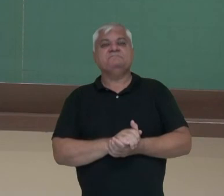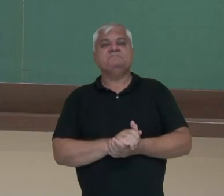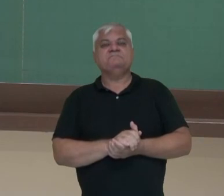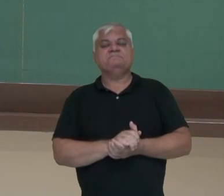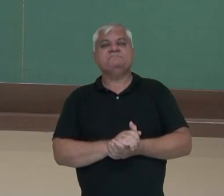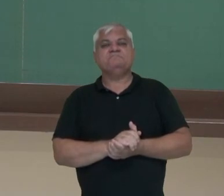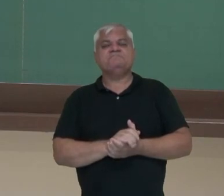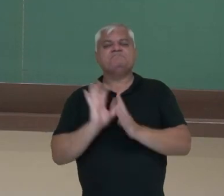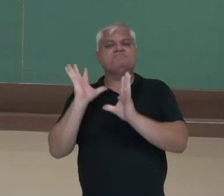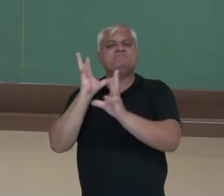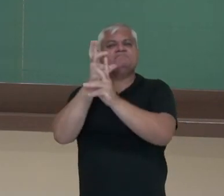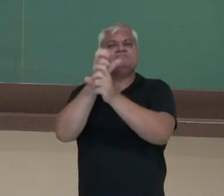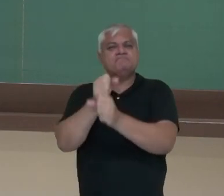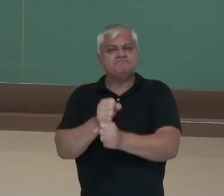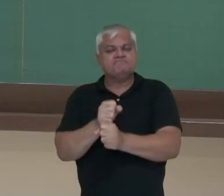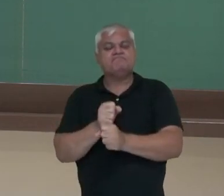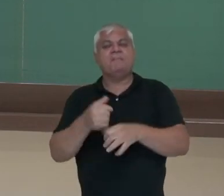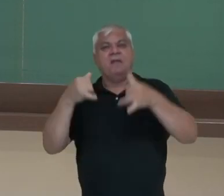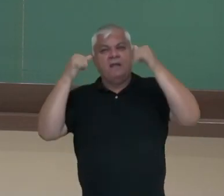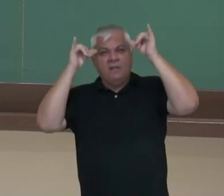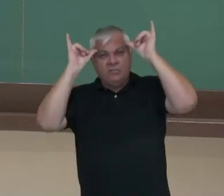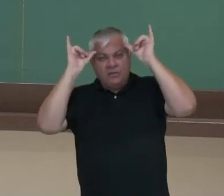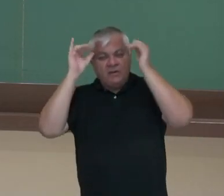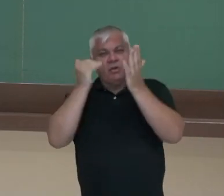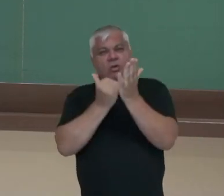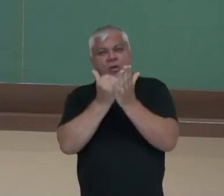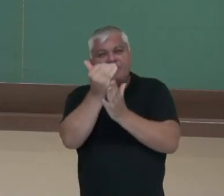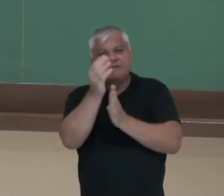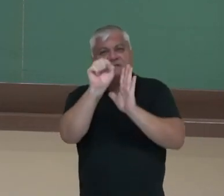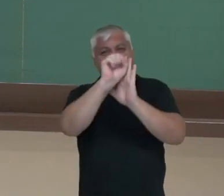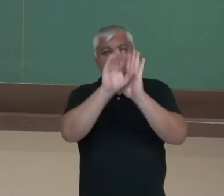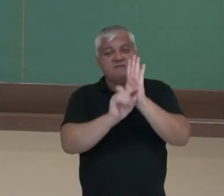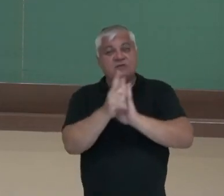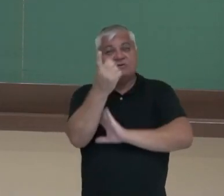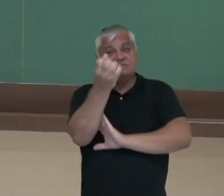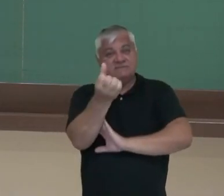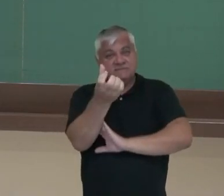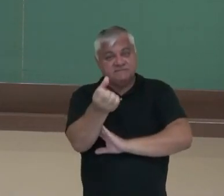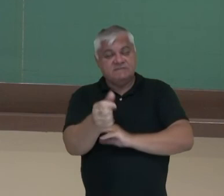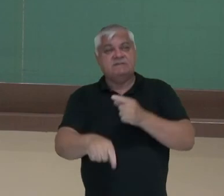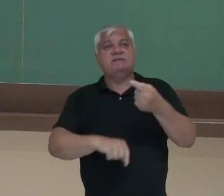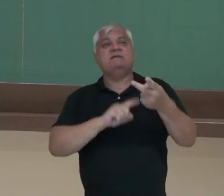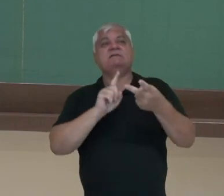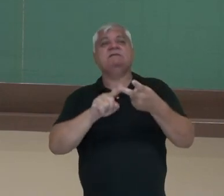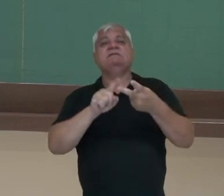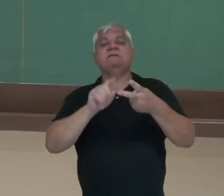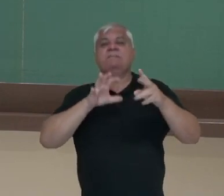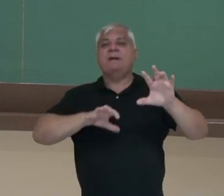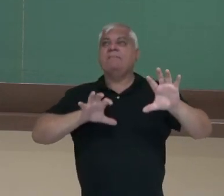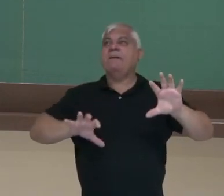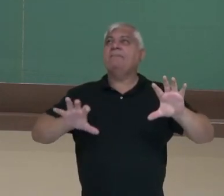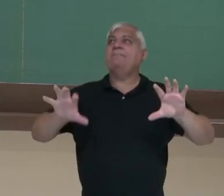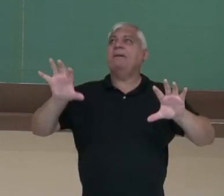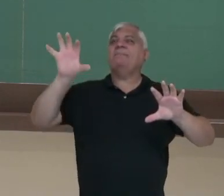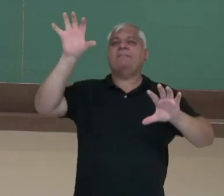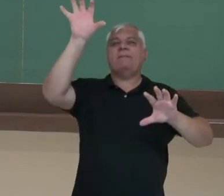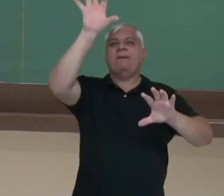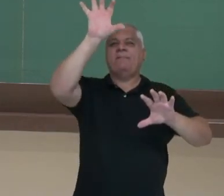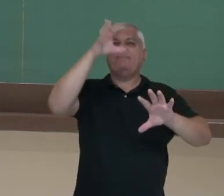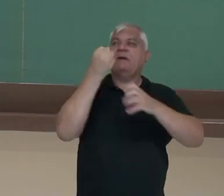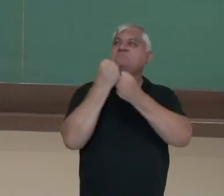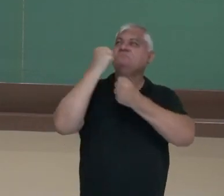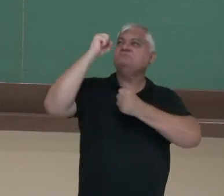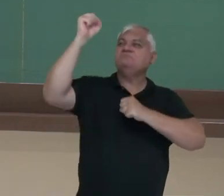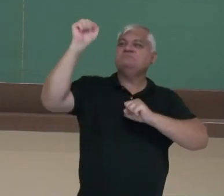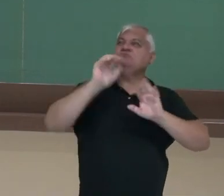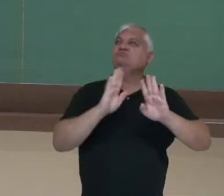Retomada. Prática da pecuária no Brasil ocorre a partir do século XVI. A atividade contribuiu para a expansão territorial, falamos sobre o processo de expansão, o gado, o